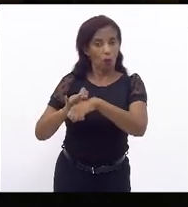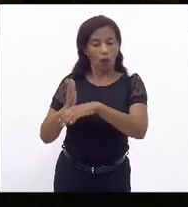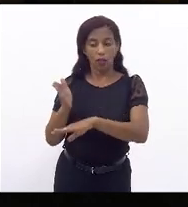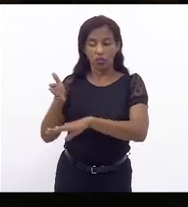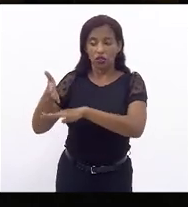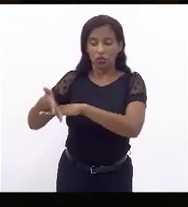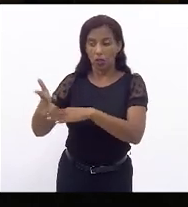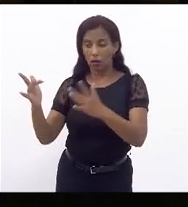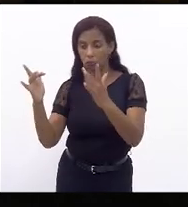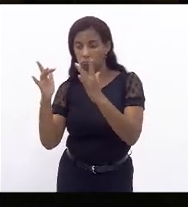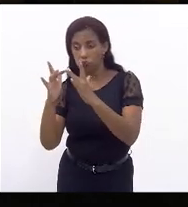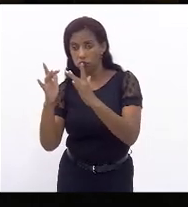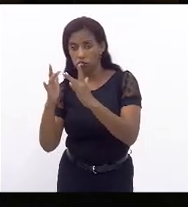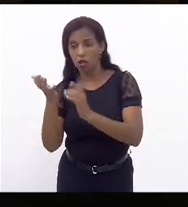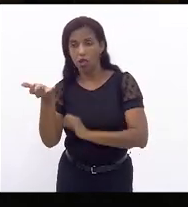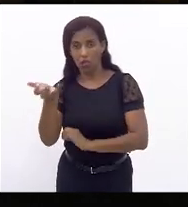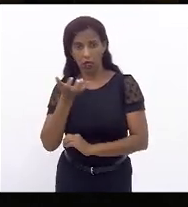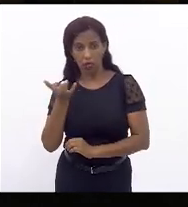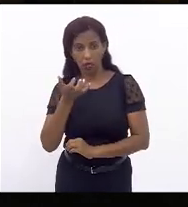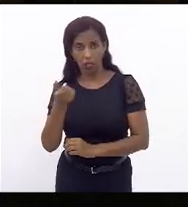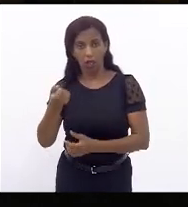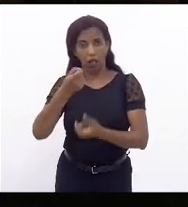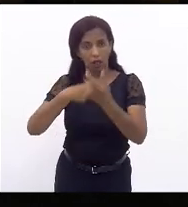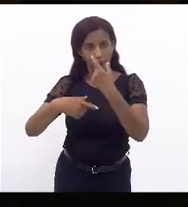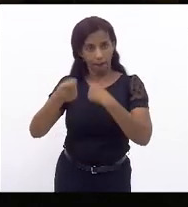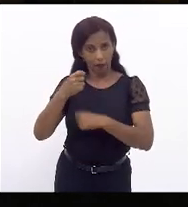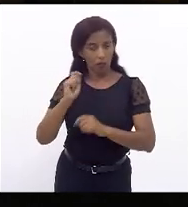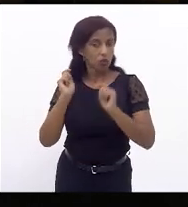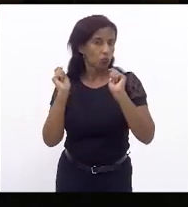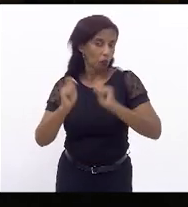comum acordo, quisessem